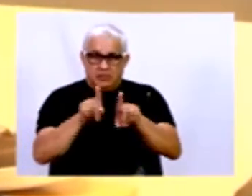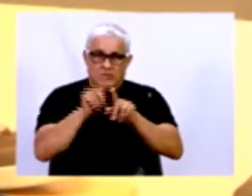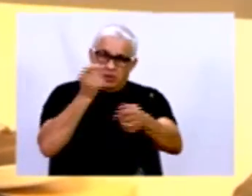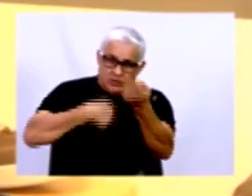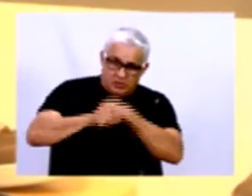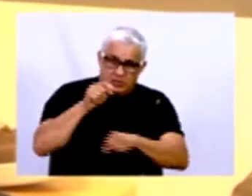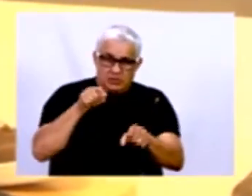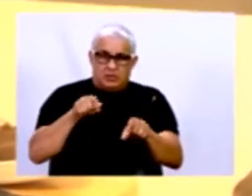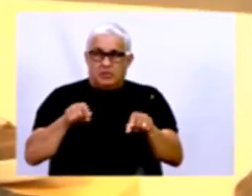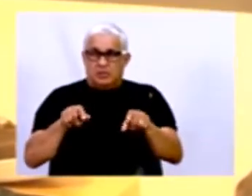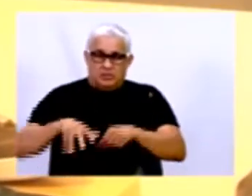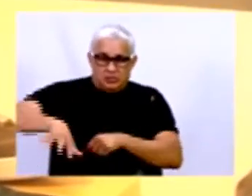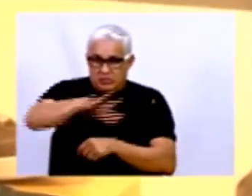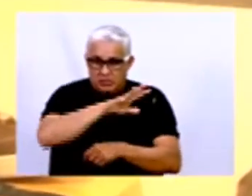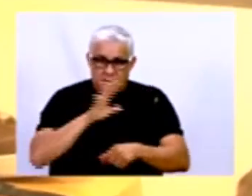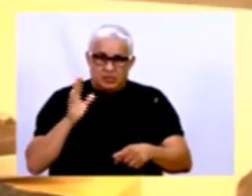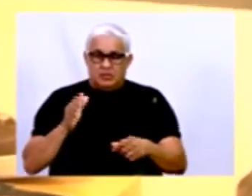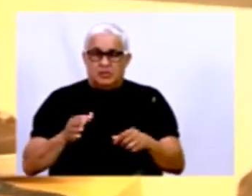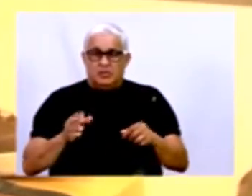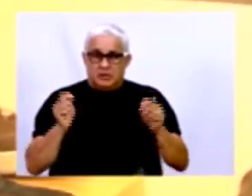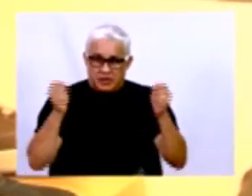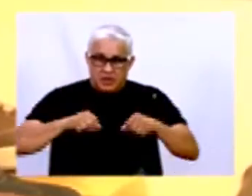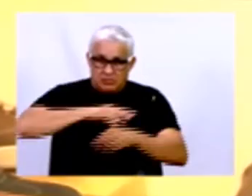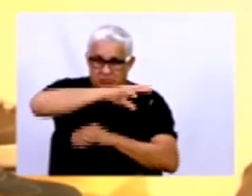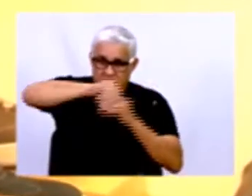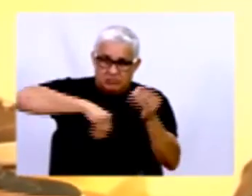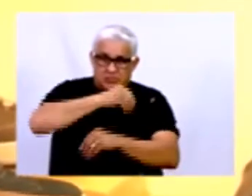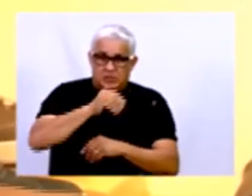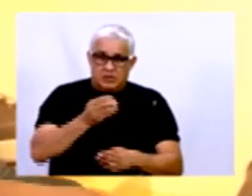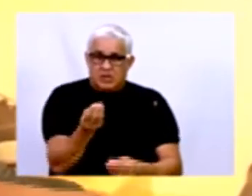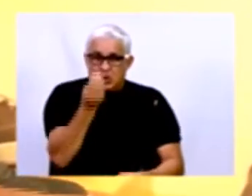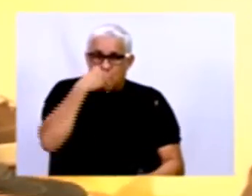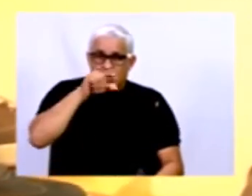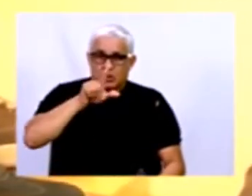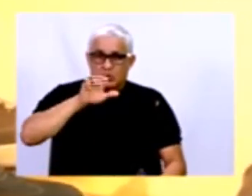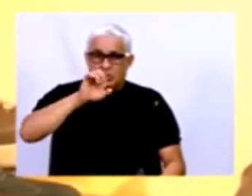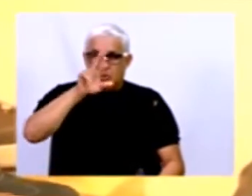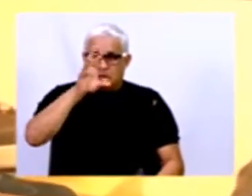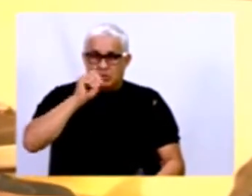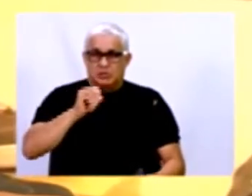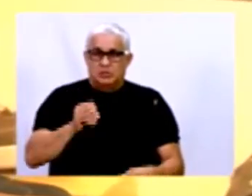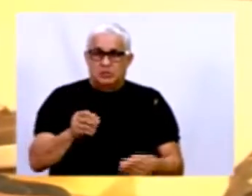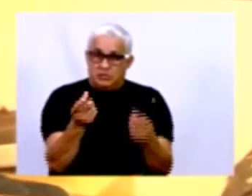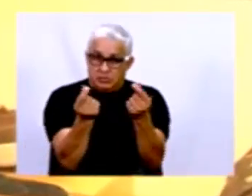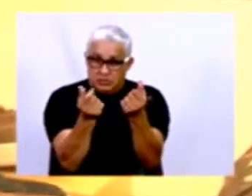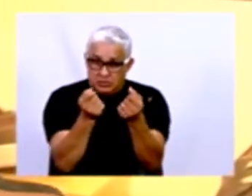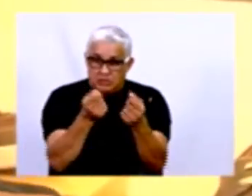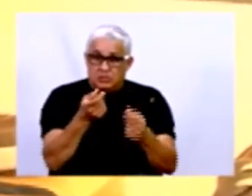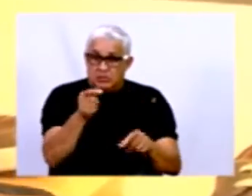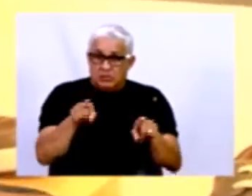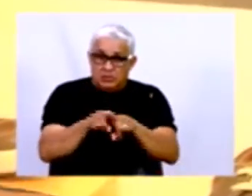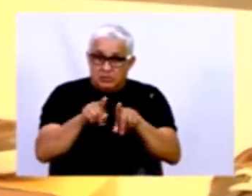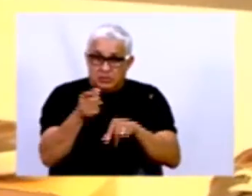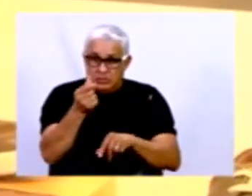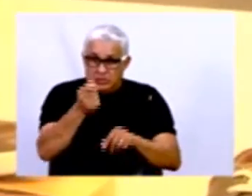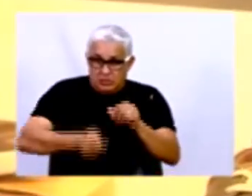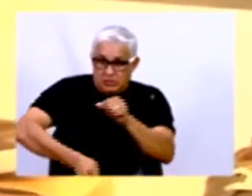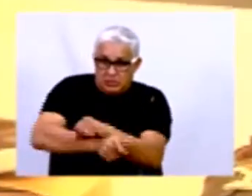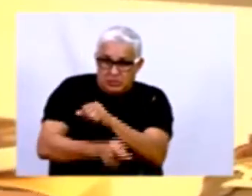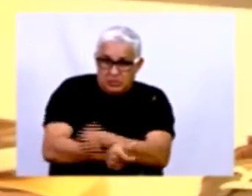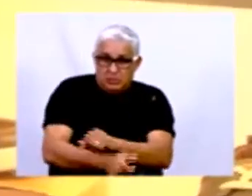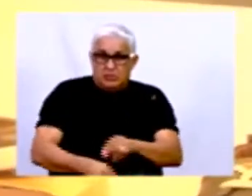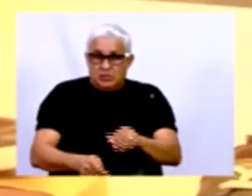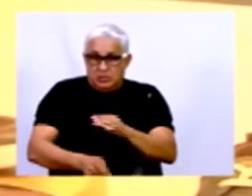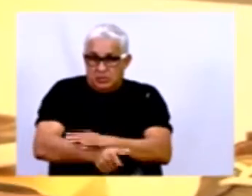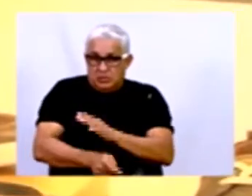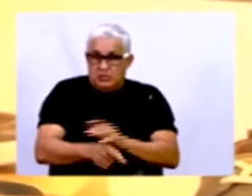forma direta ou indireta envolve lucro, né? Arrecadação ou investimento. tanto para a produção, quanto para a conclusão do